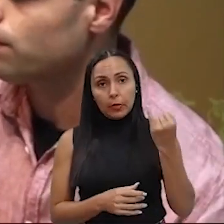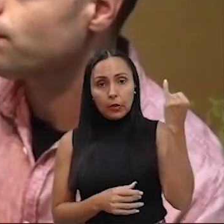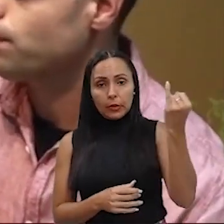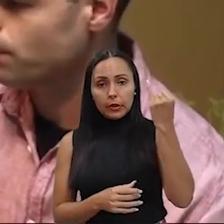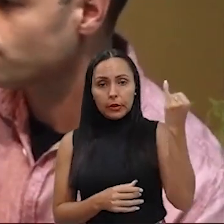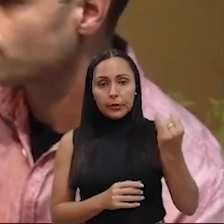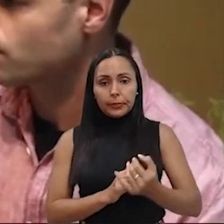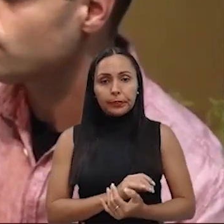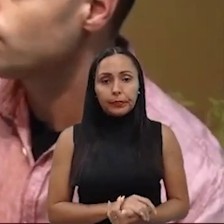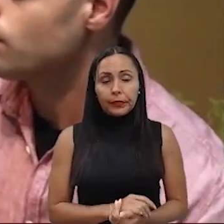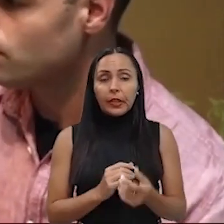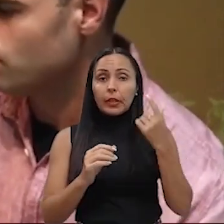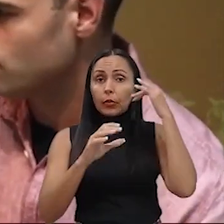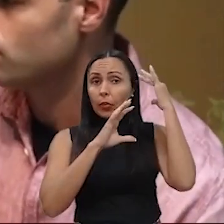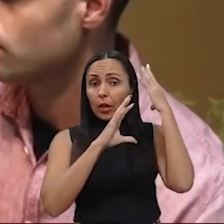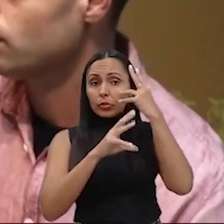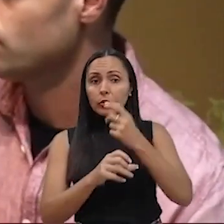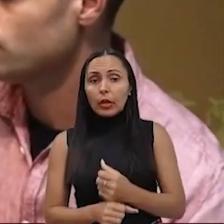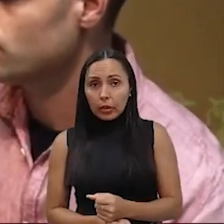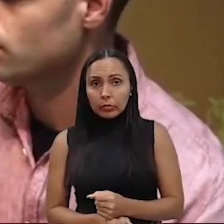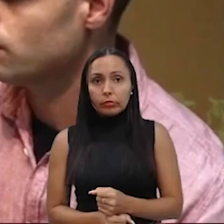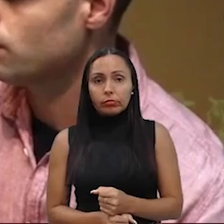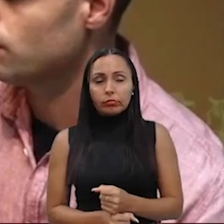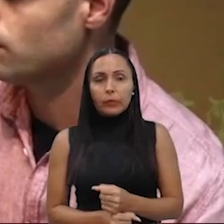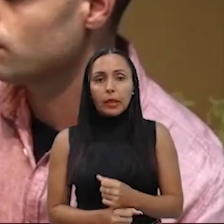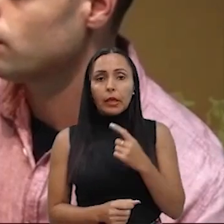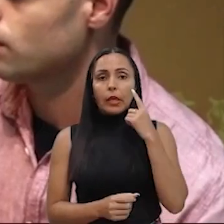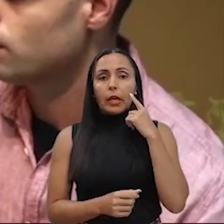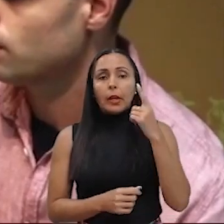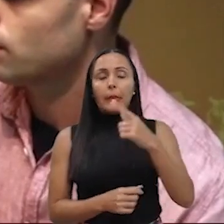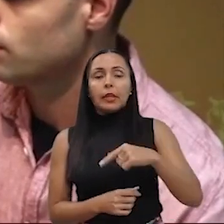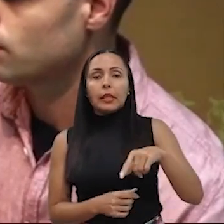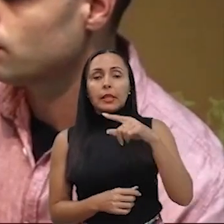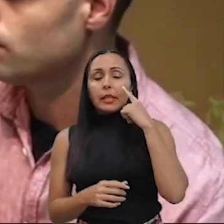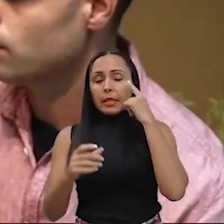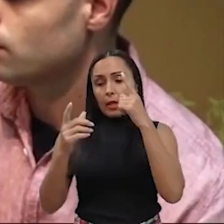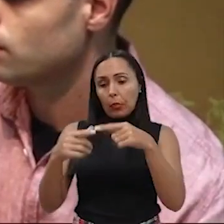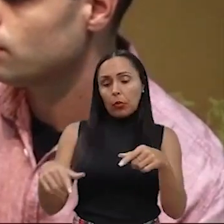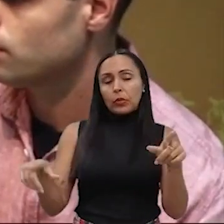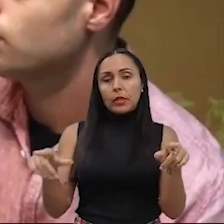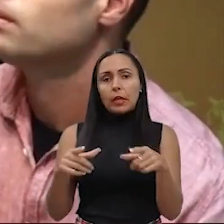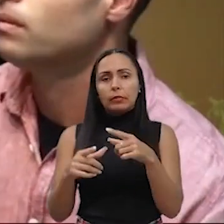trazer um resultado, não é, para trazer, de fato, aí na música, o